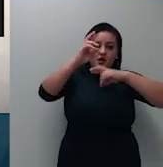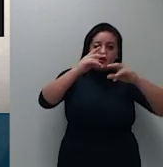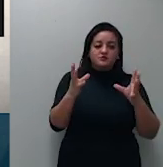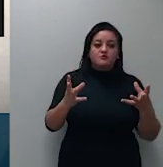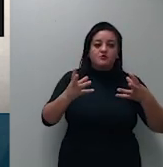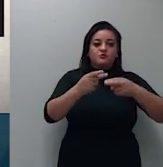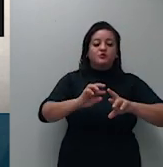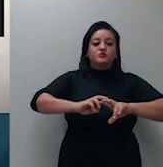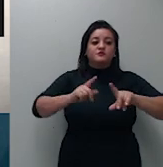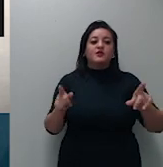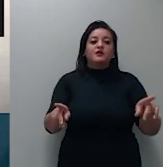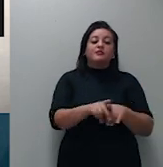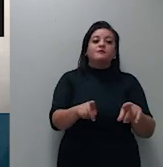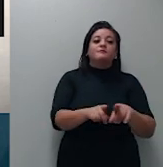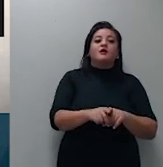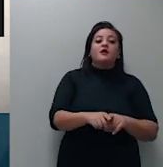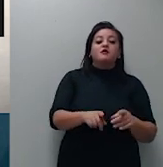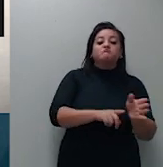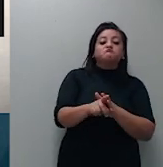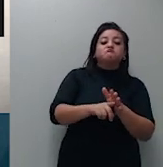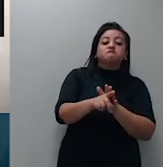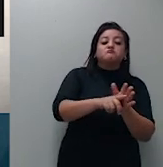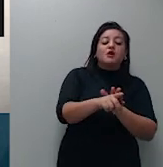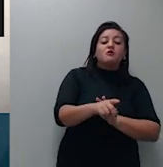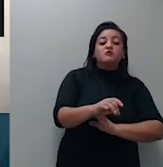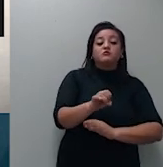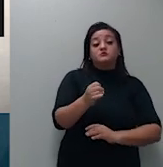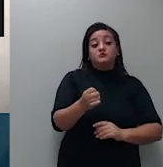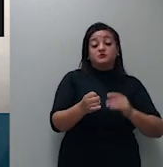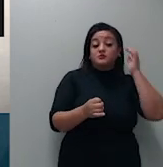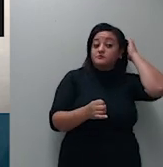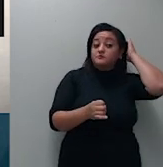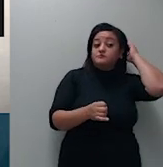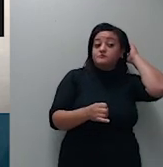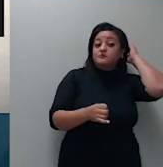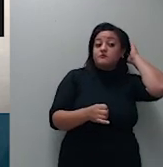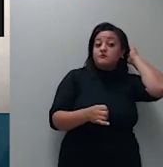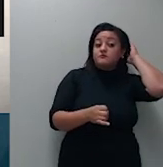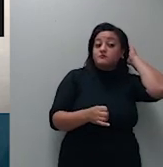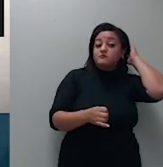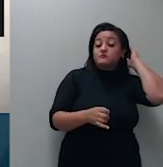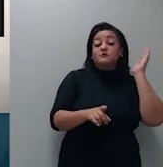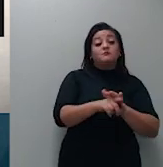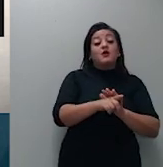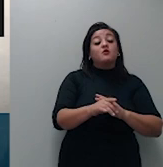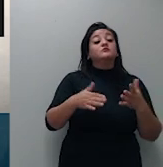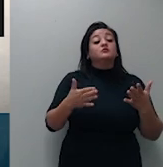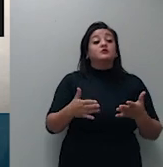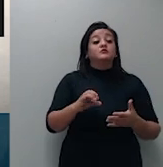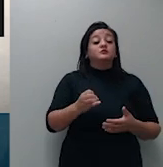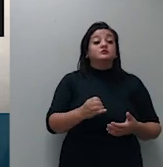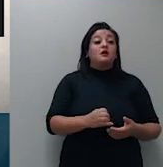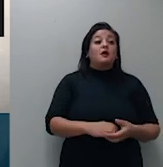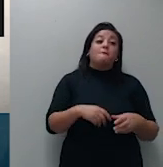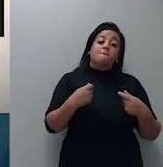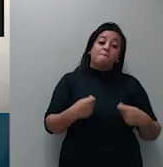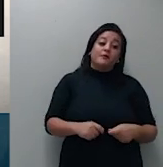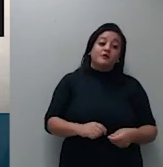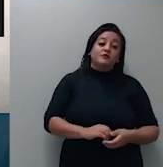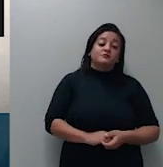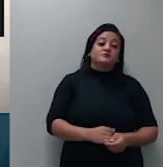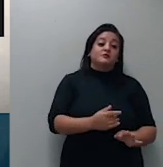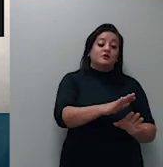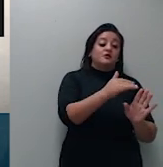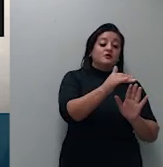exame completo da controvérsia e assim eu consulto vossa excelência portanto sobre a